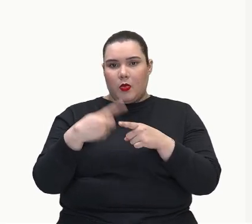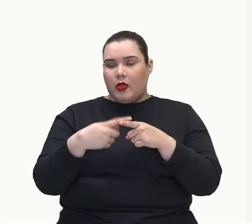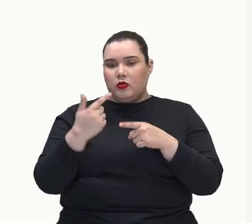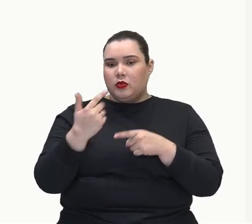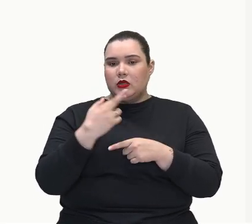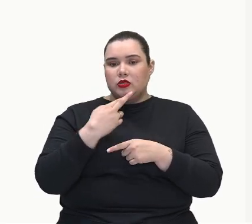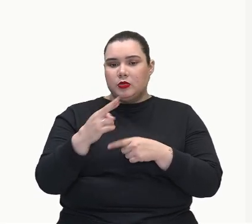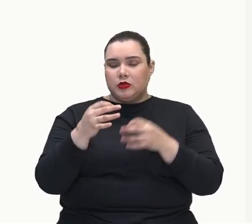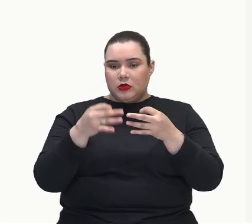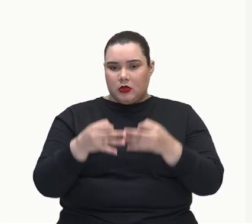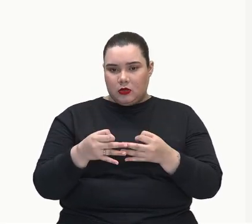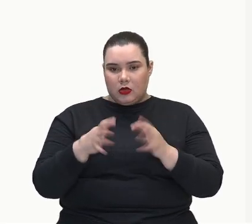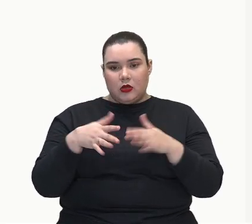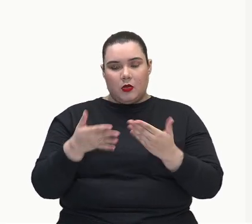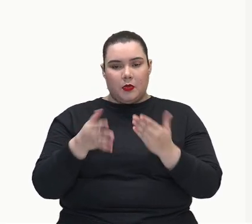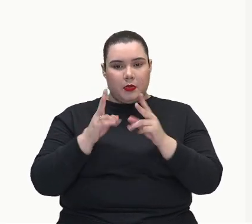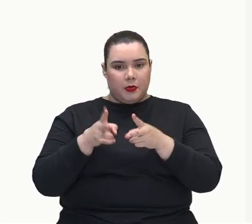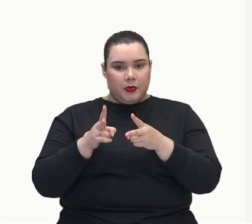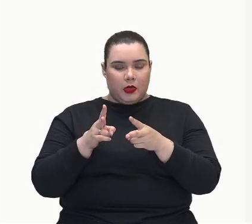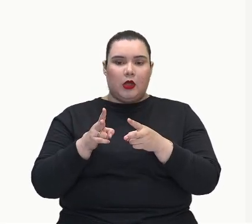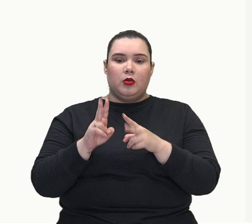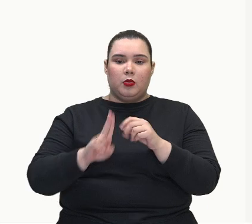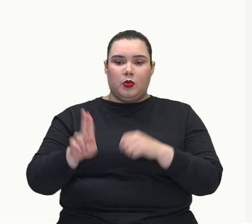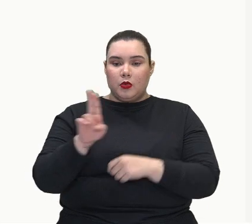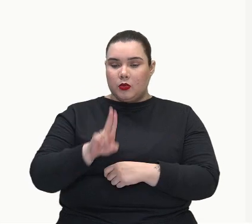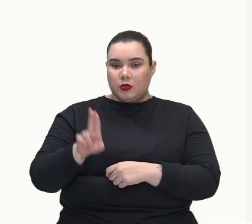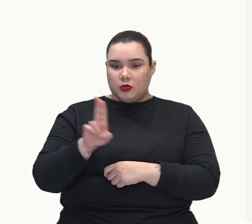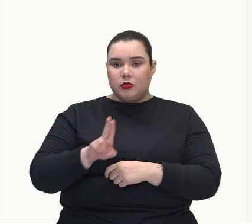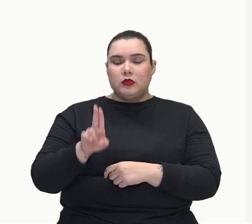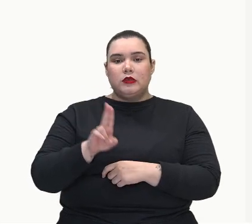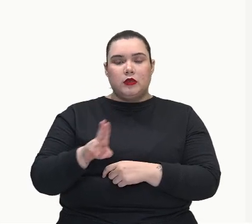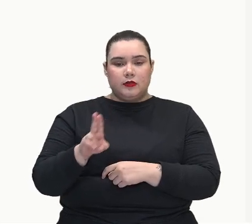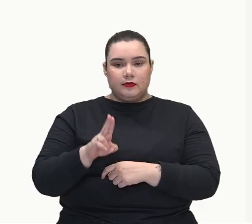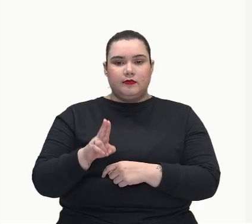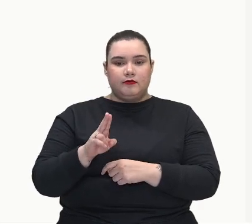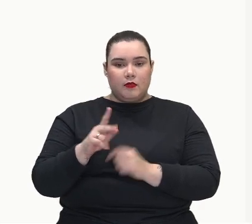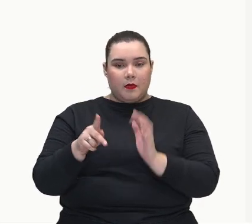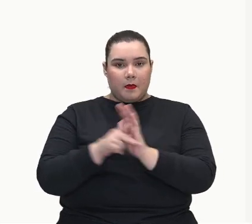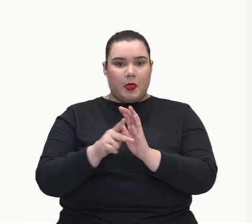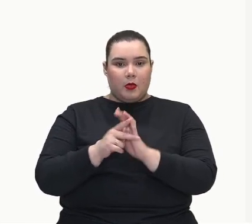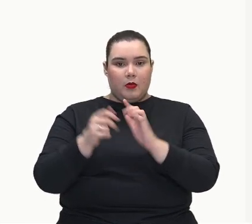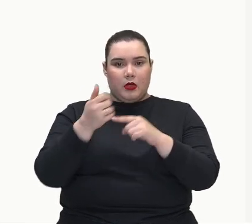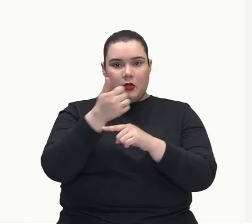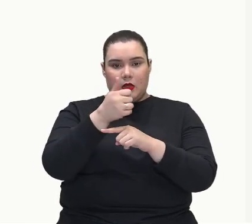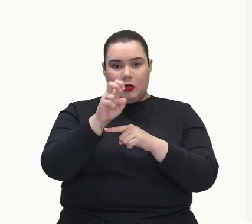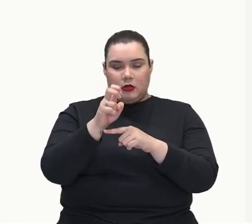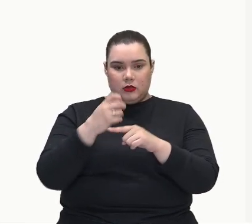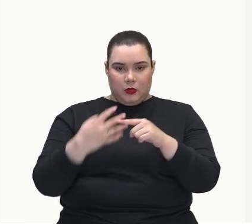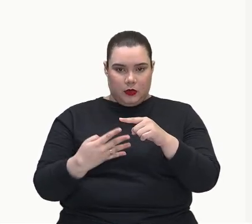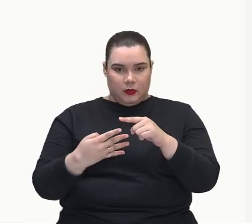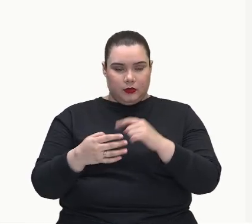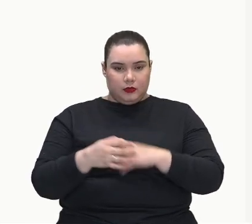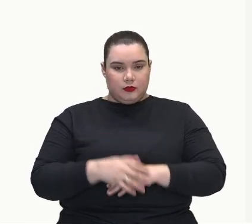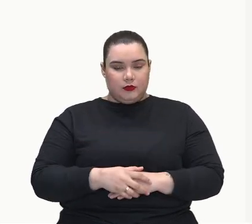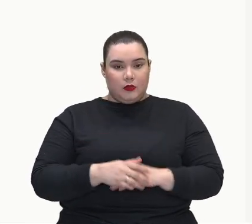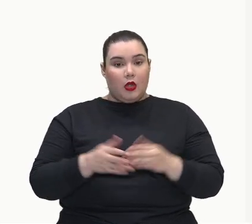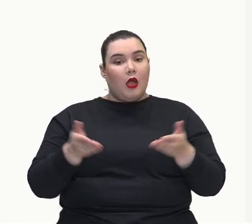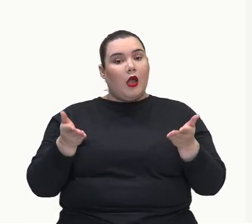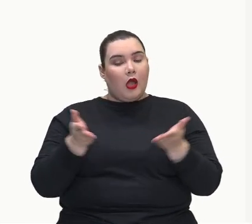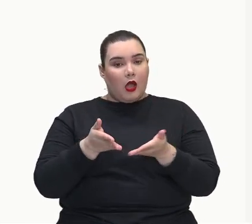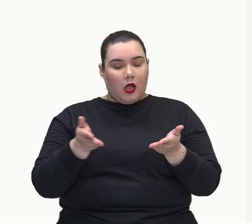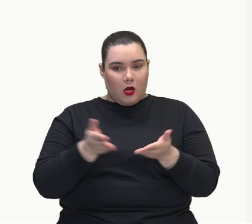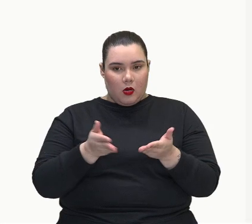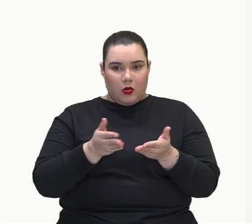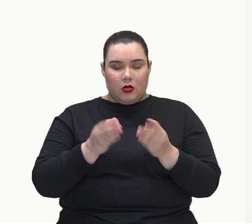exata. Então, a gente vai manter aqui esse resultado em forma de fração. E agora sim, ó, vejam